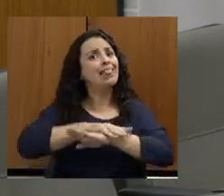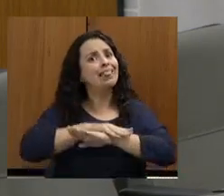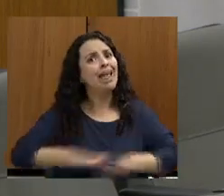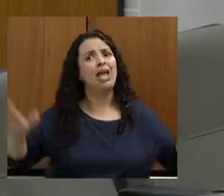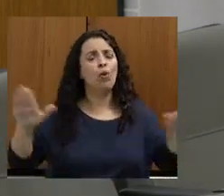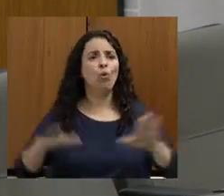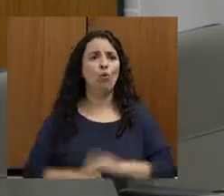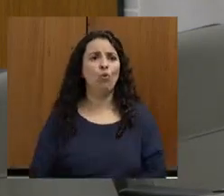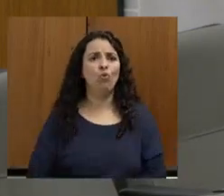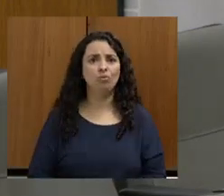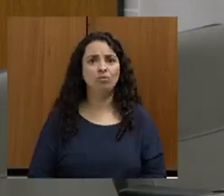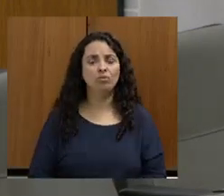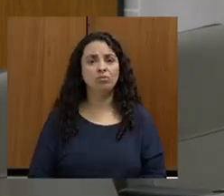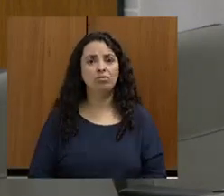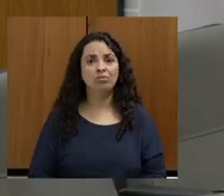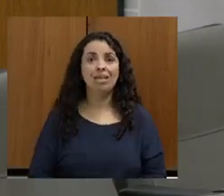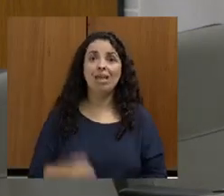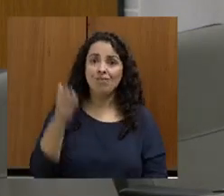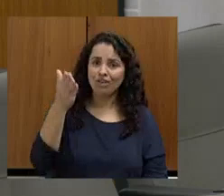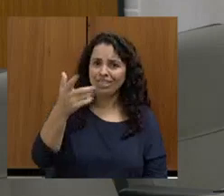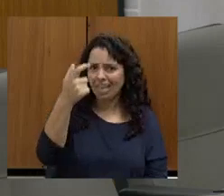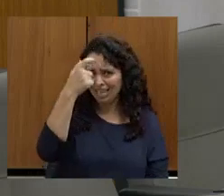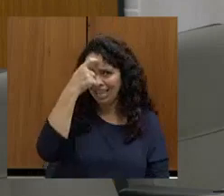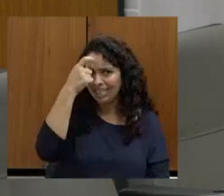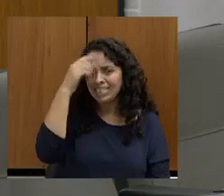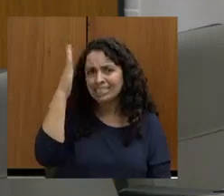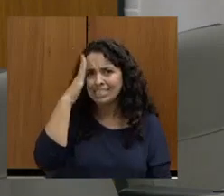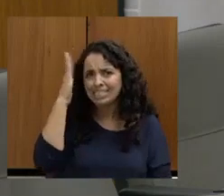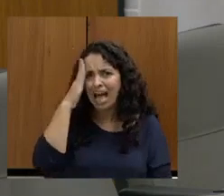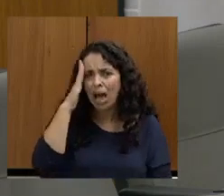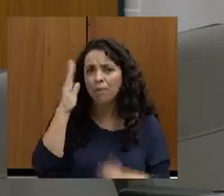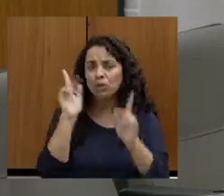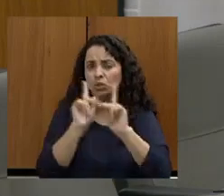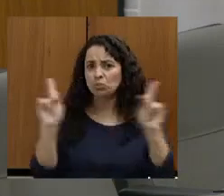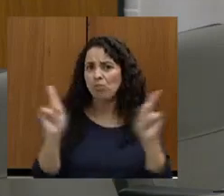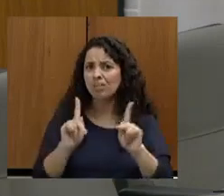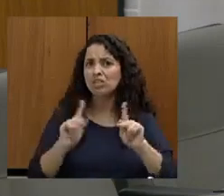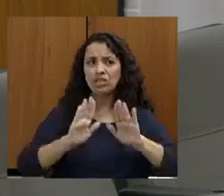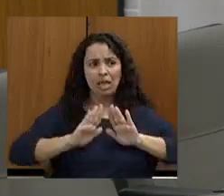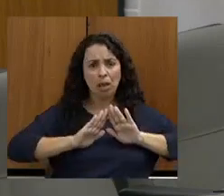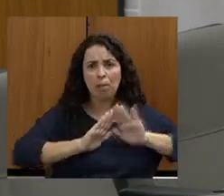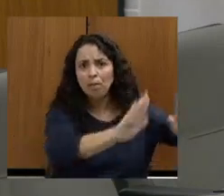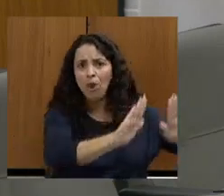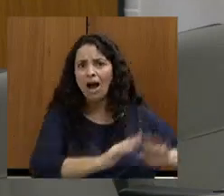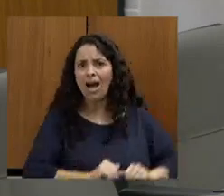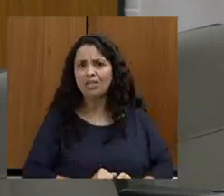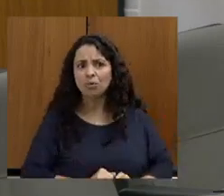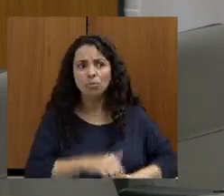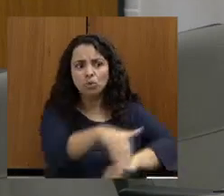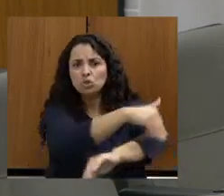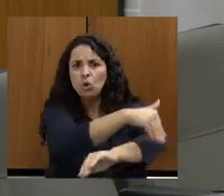Ela está ciente, por acaso, dos professores sendo empurrados nos corredores?